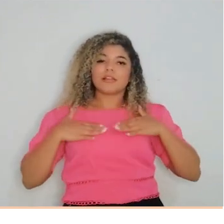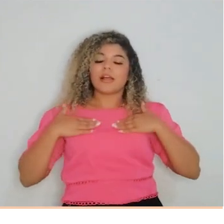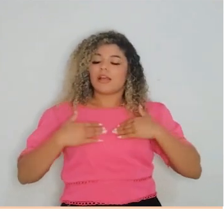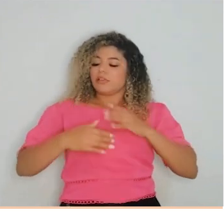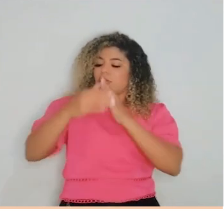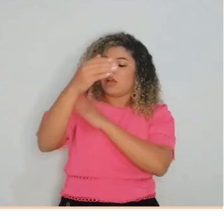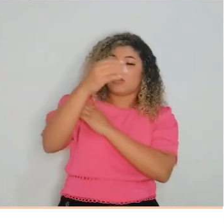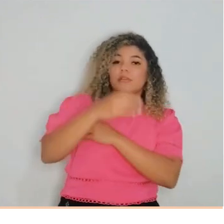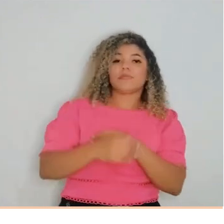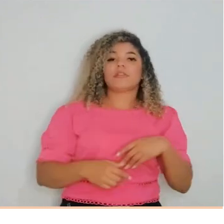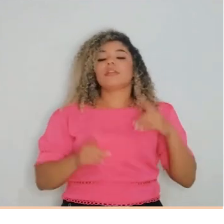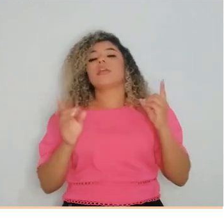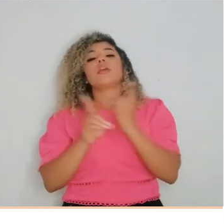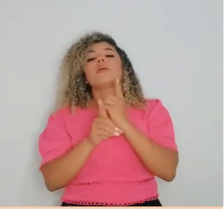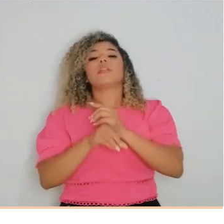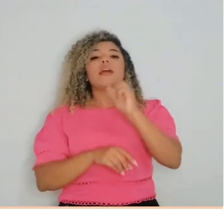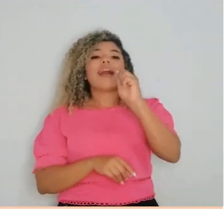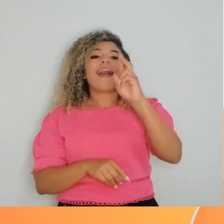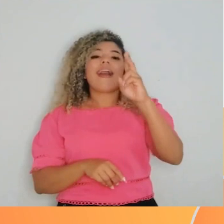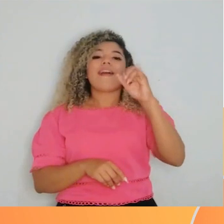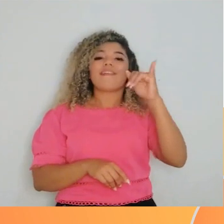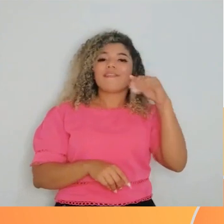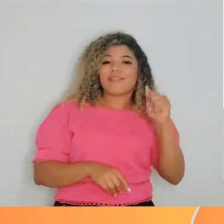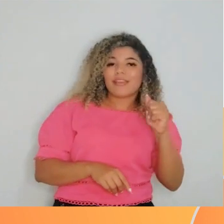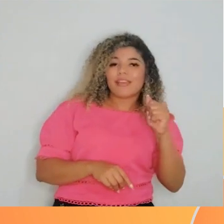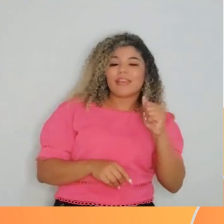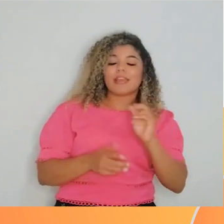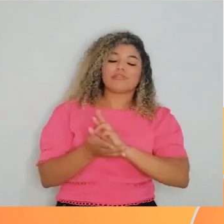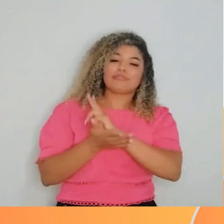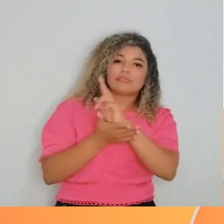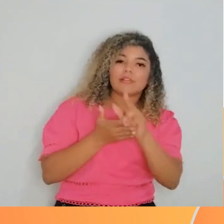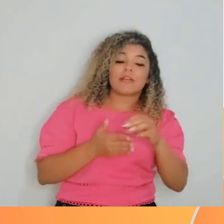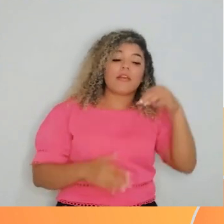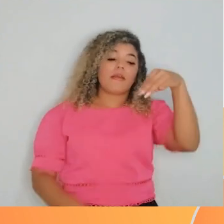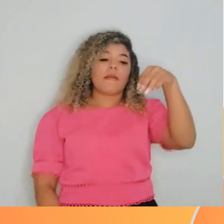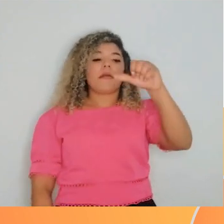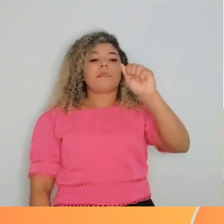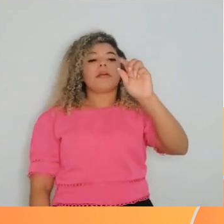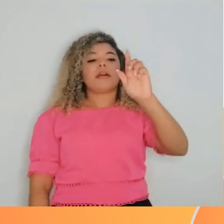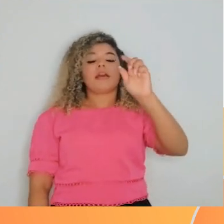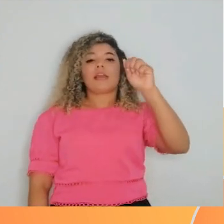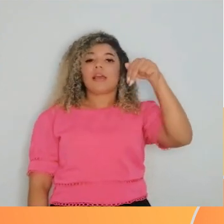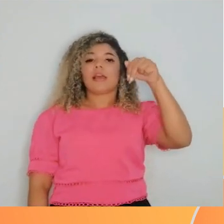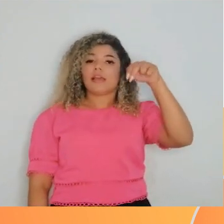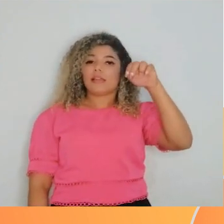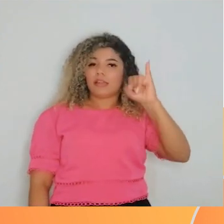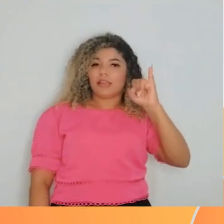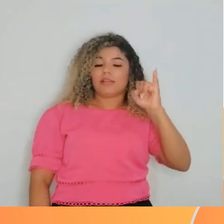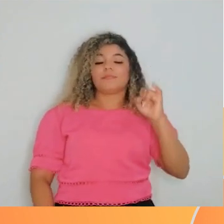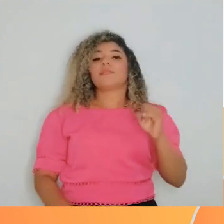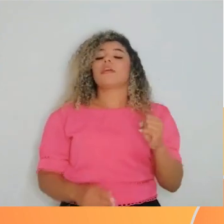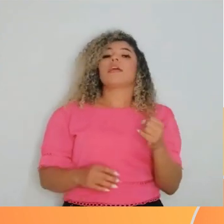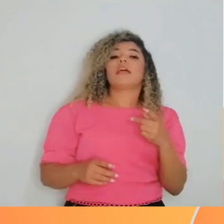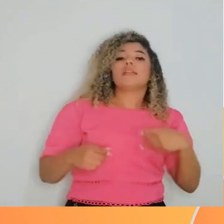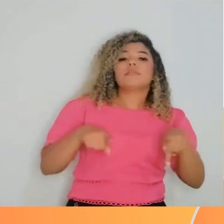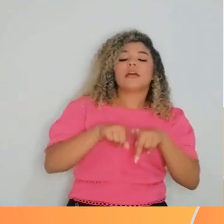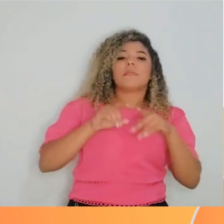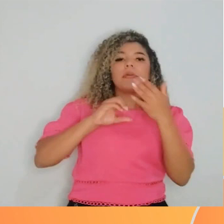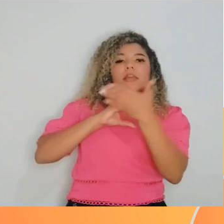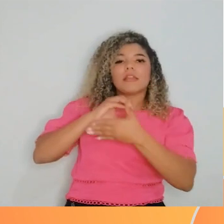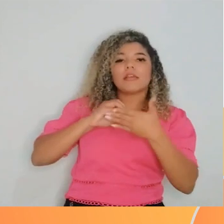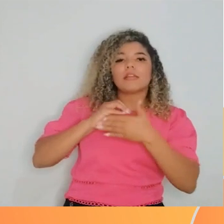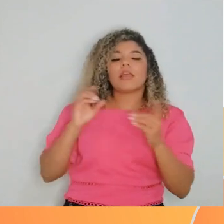nas aveias, nas amêndoas, no amendoim. Manganês, participa do metabolismo ou transformação dos carboidratos, presente